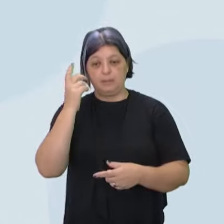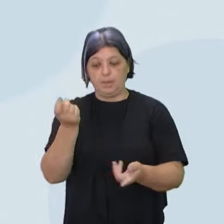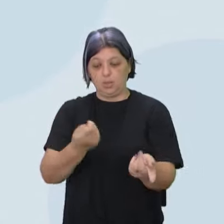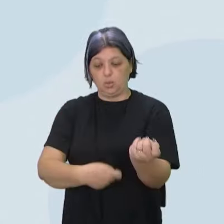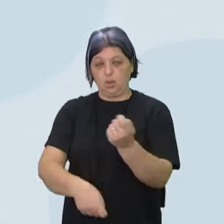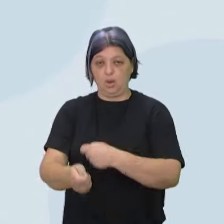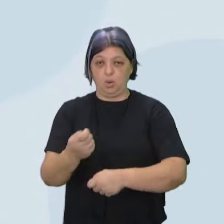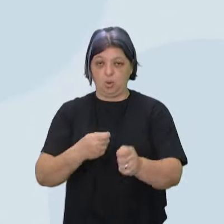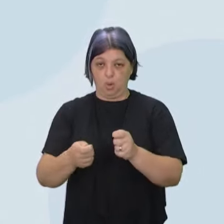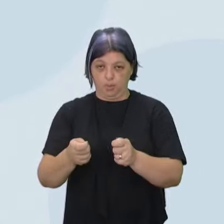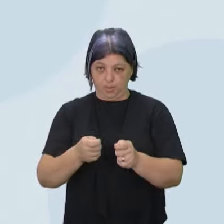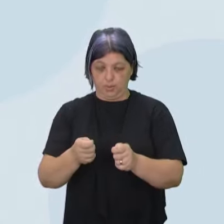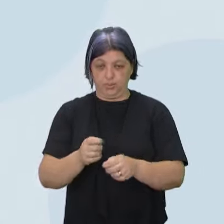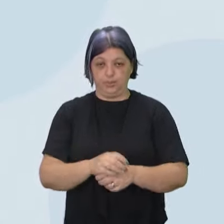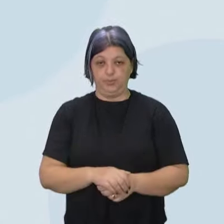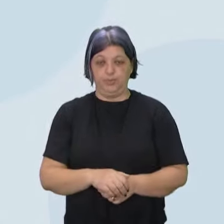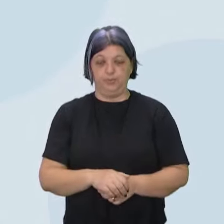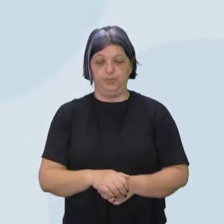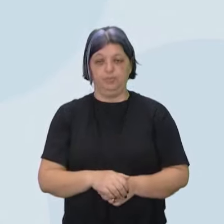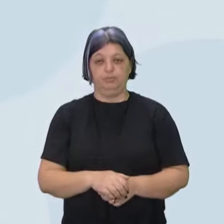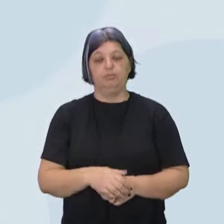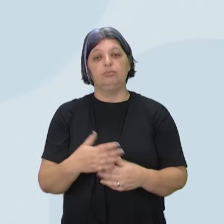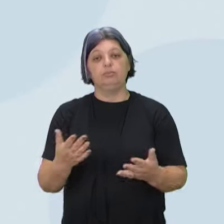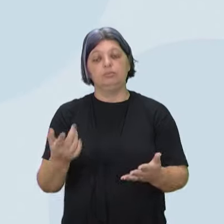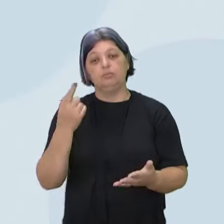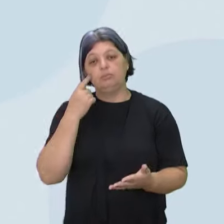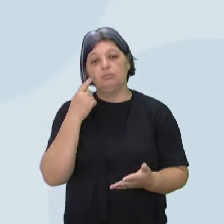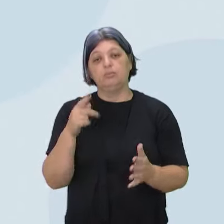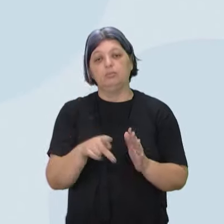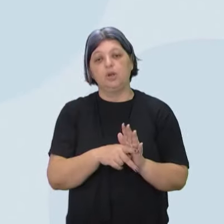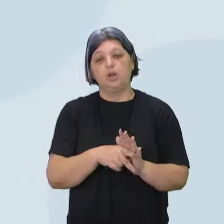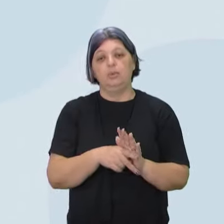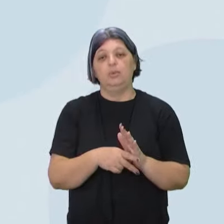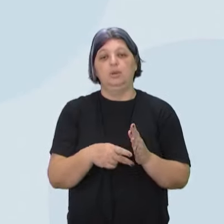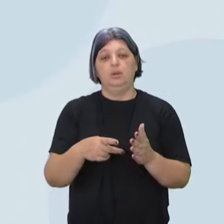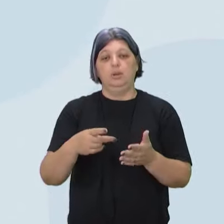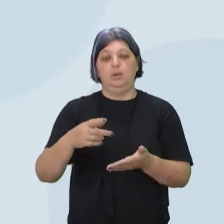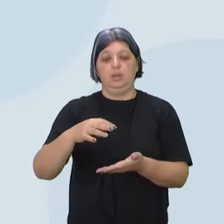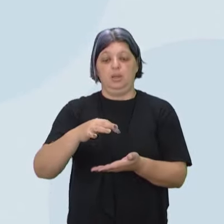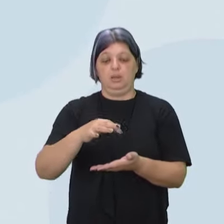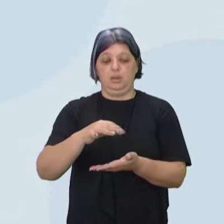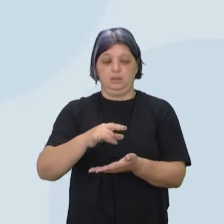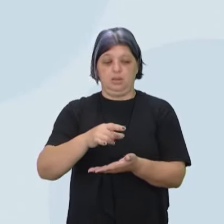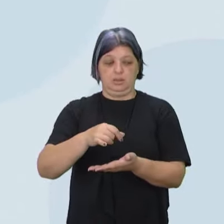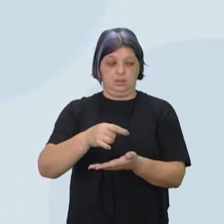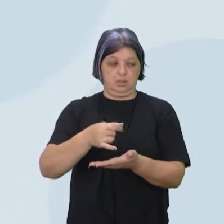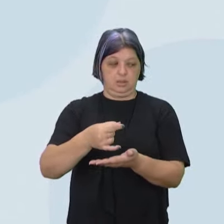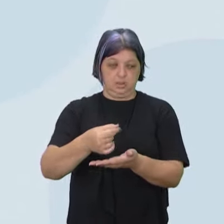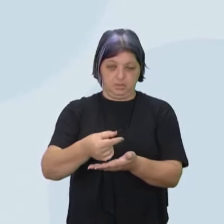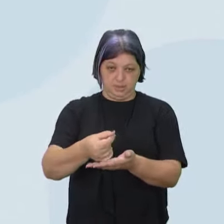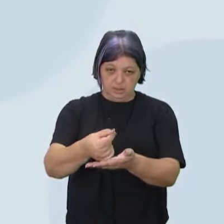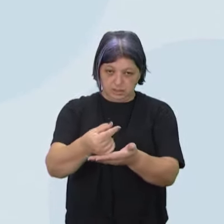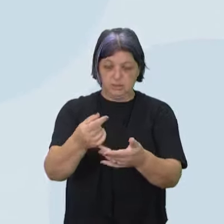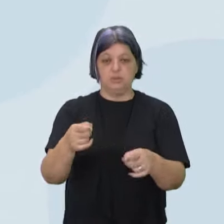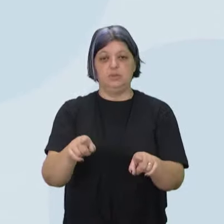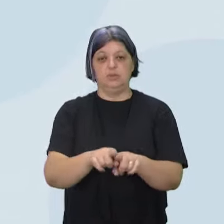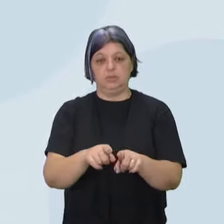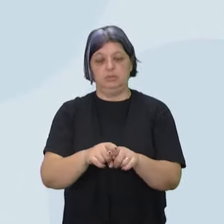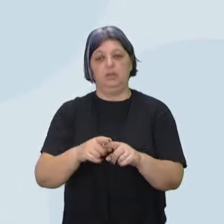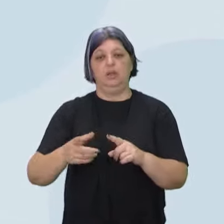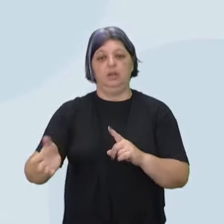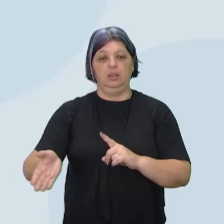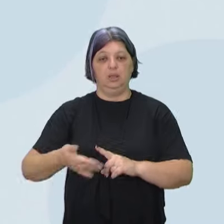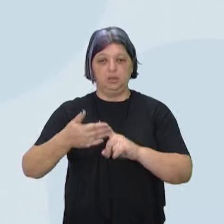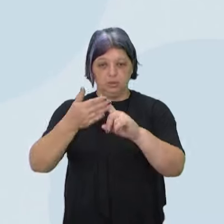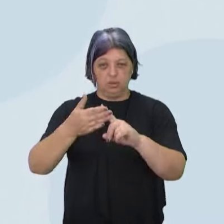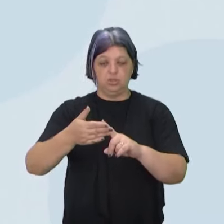né? Nesse caso, ele vai abordar o capitalismo e impactos socioeconômicos, como a tecnologia, a